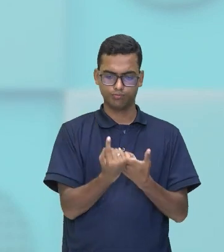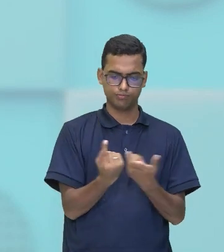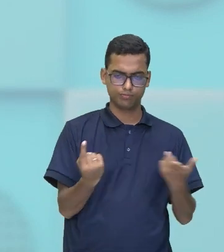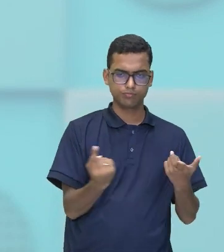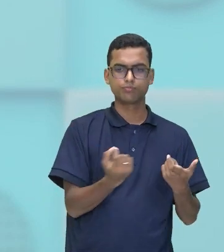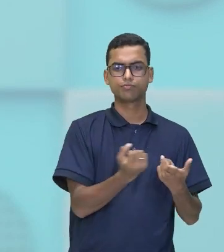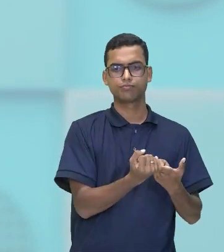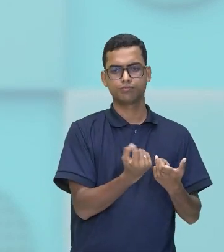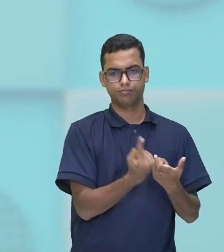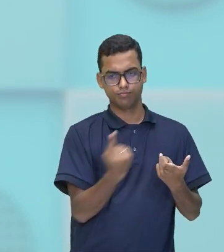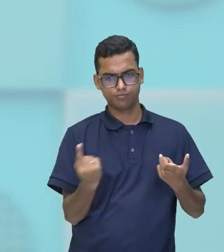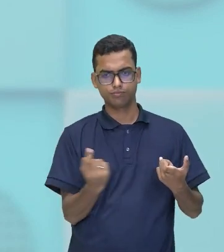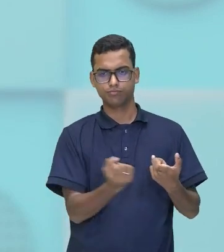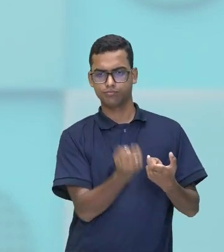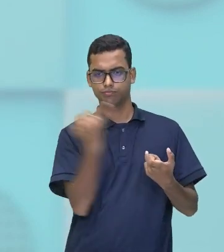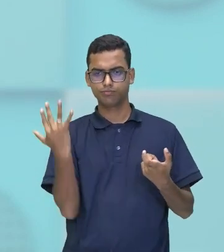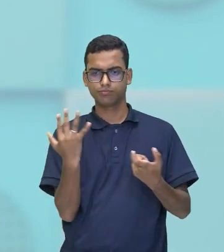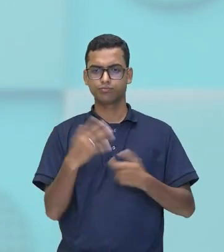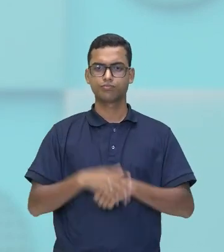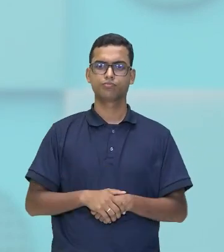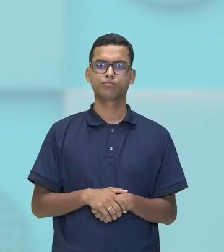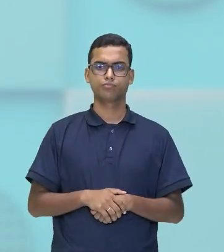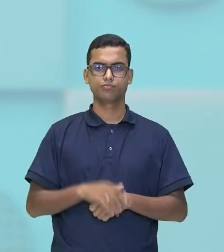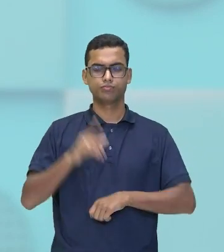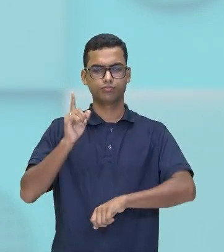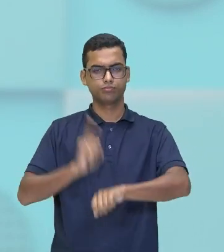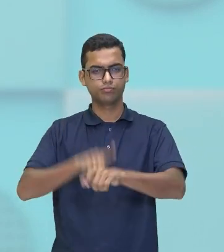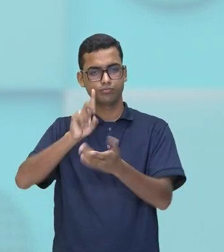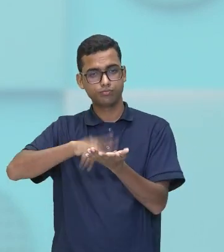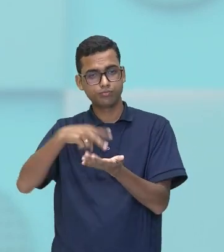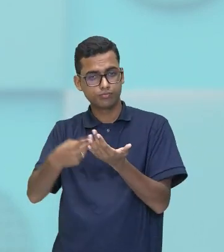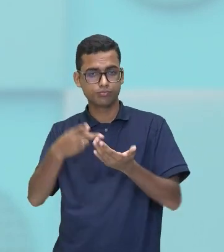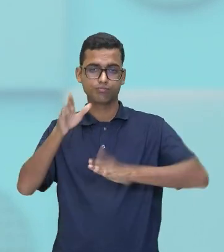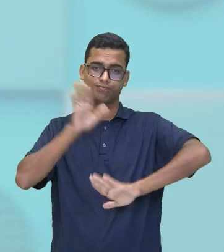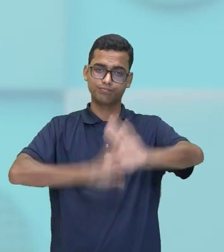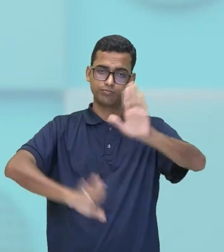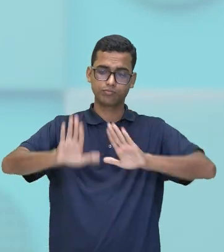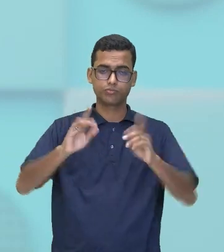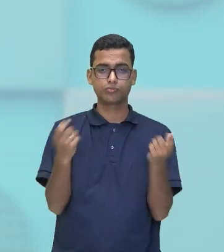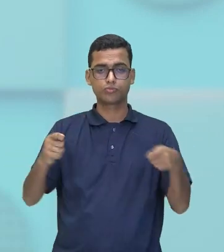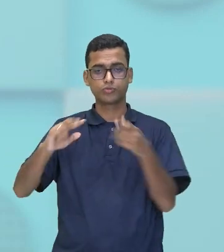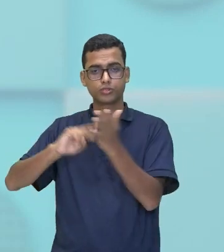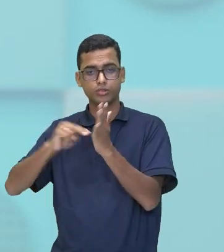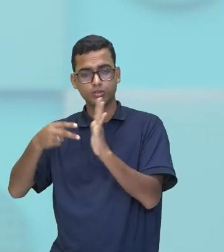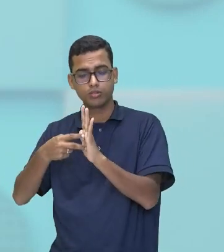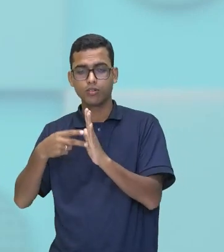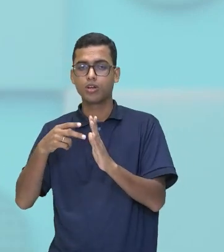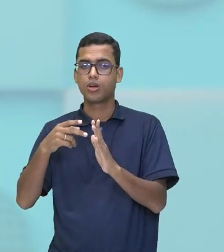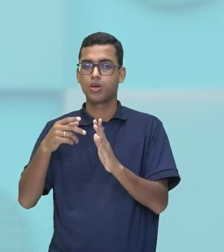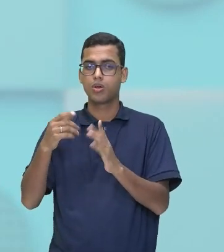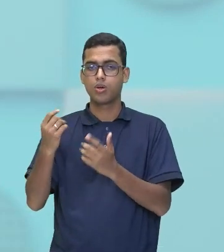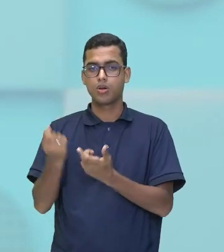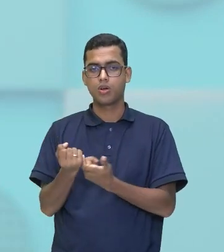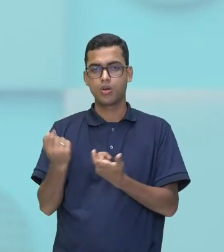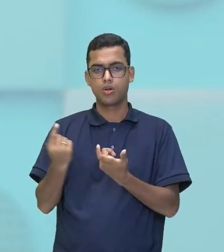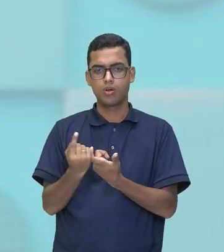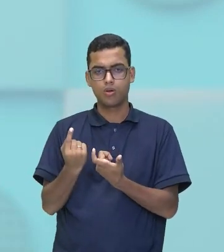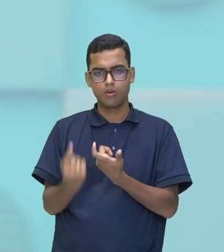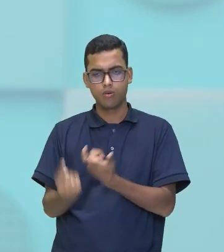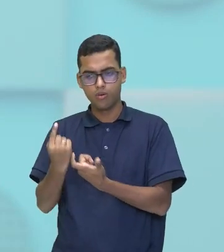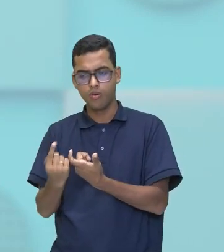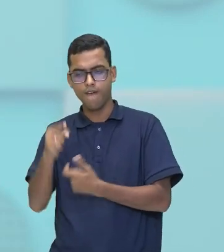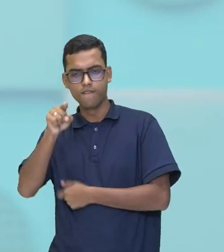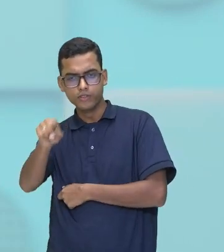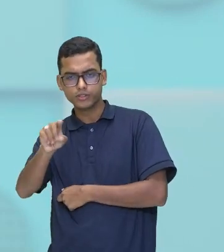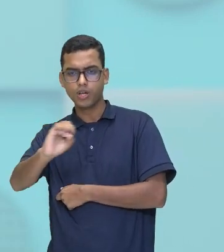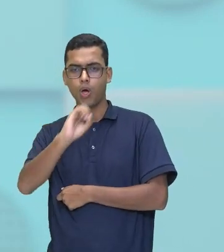you, certo? Se forem traduzir, porque ele pode significar singular ou plural. Você ou